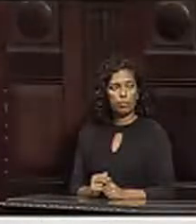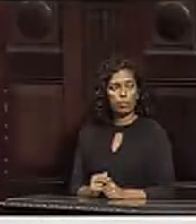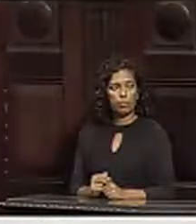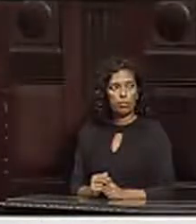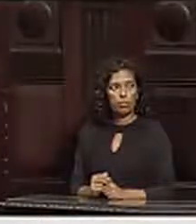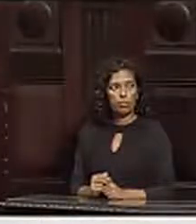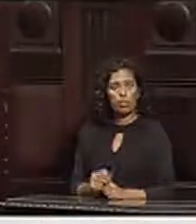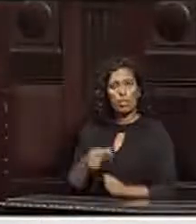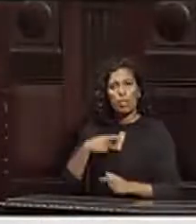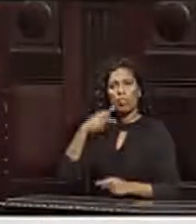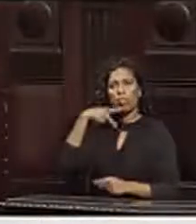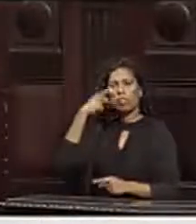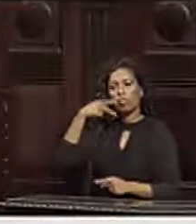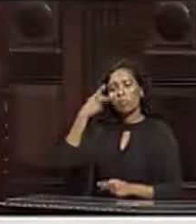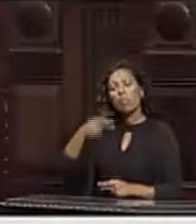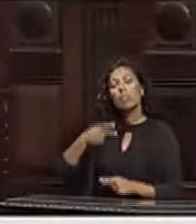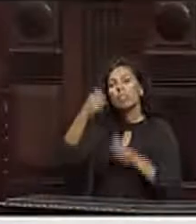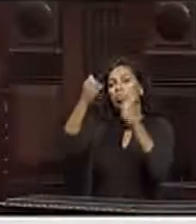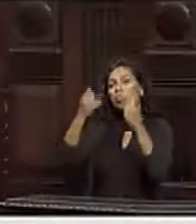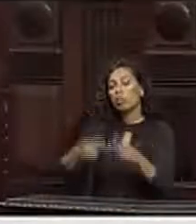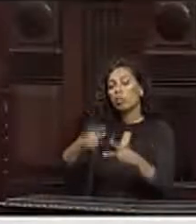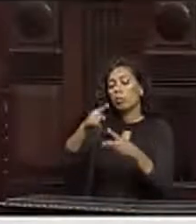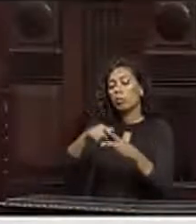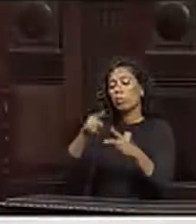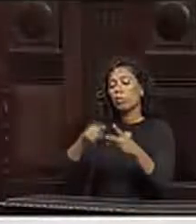por 3 dias consecutivos.